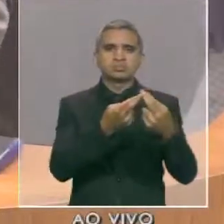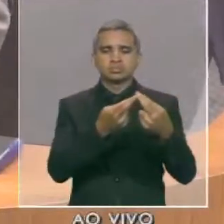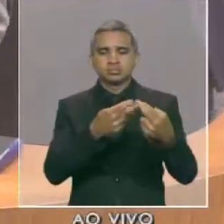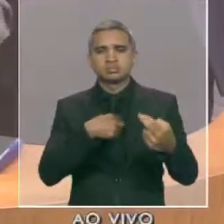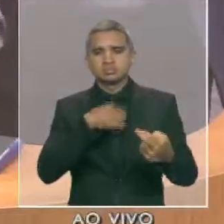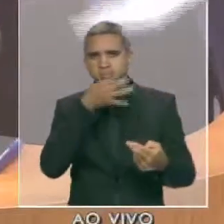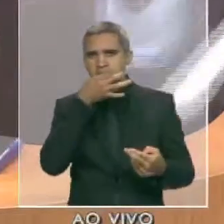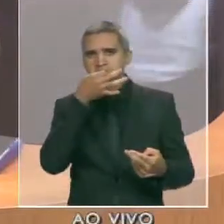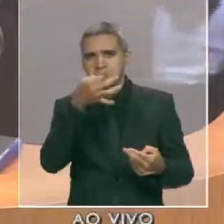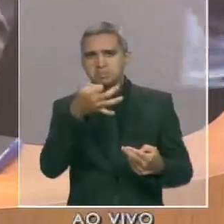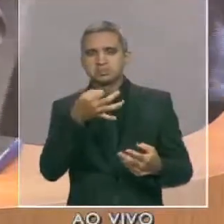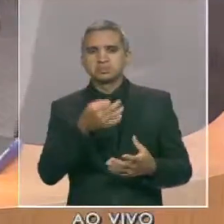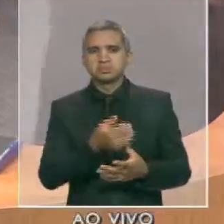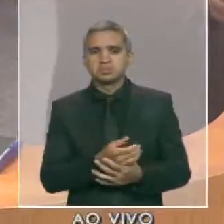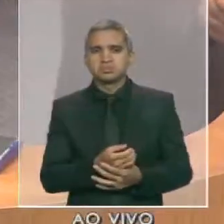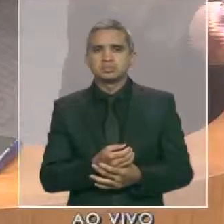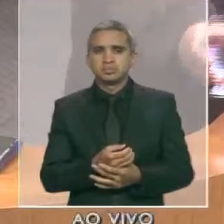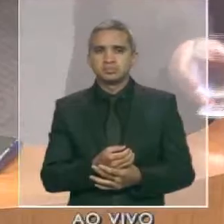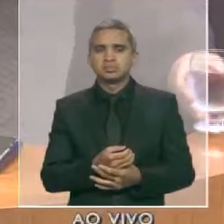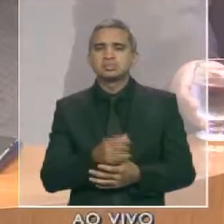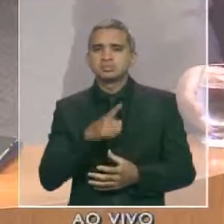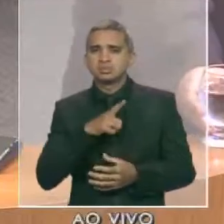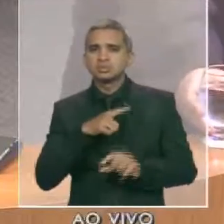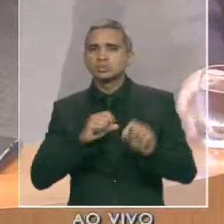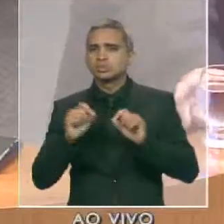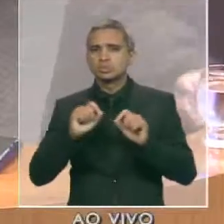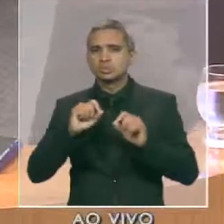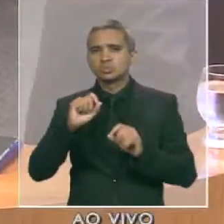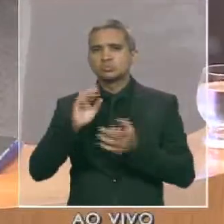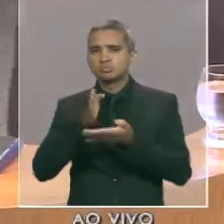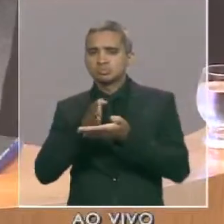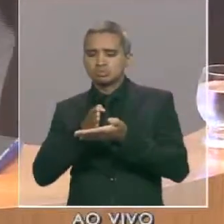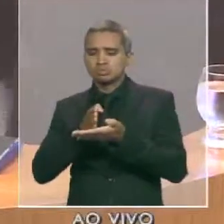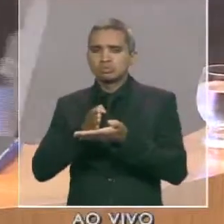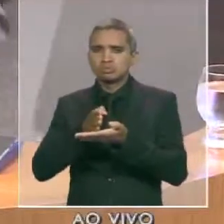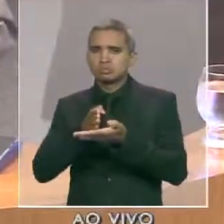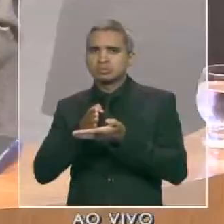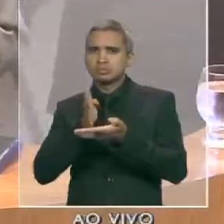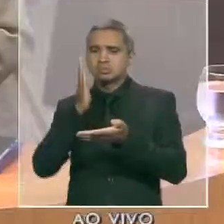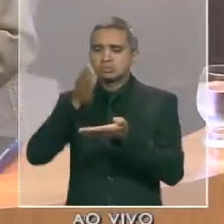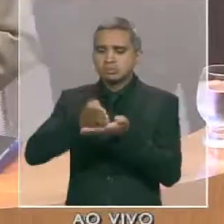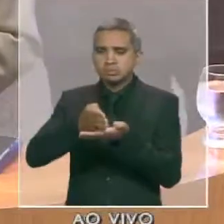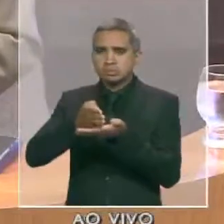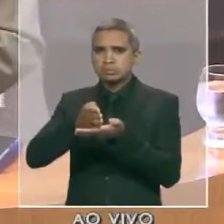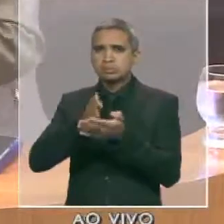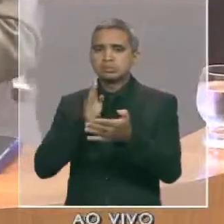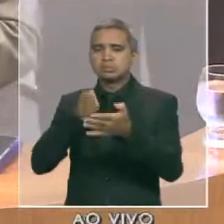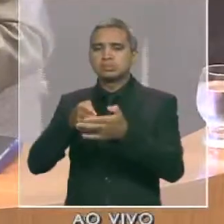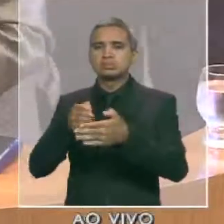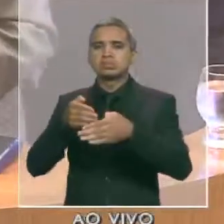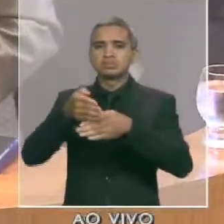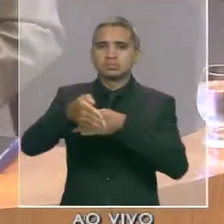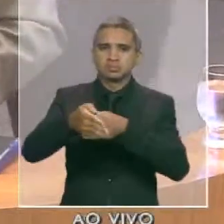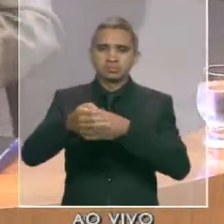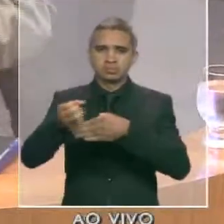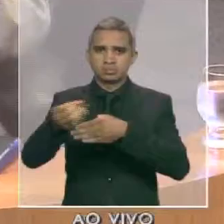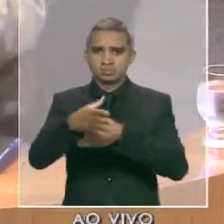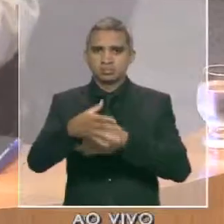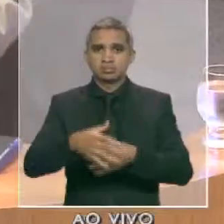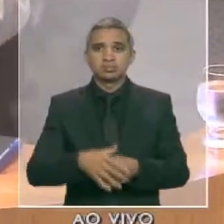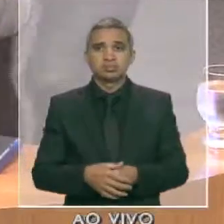enquanto militância política, divisores de água. Mas antes de formalizar aqui estas reuniões,